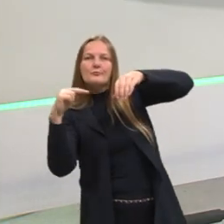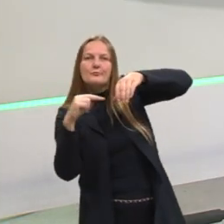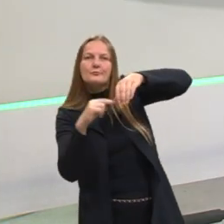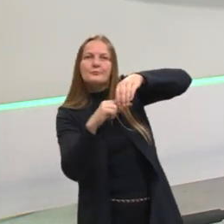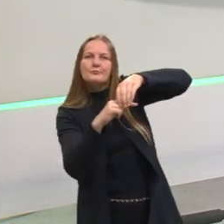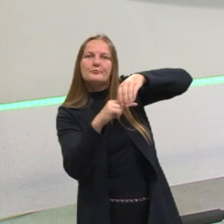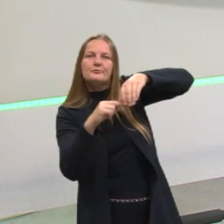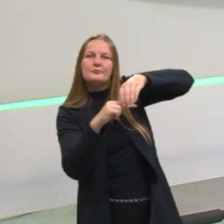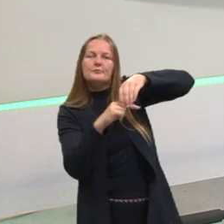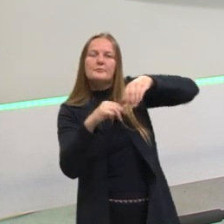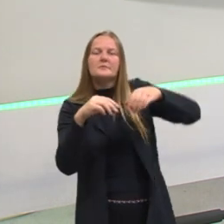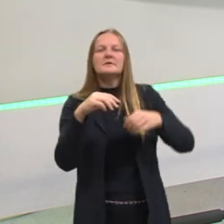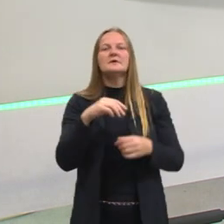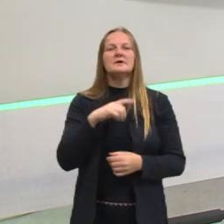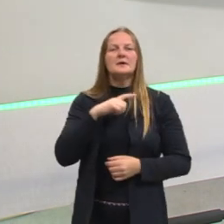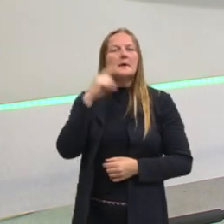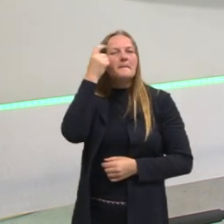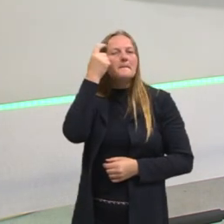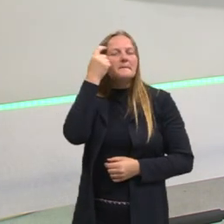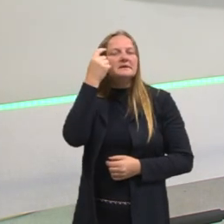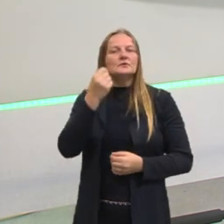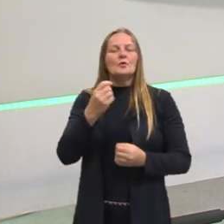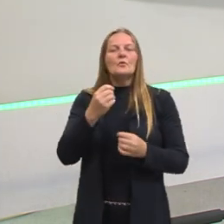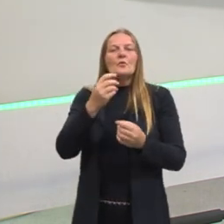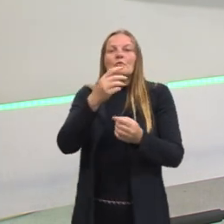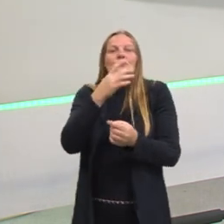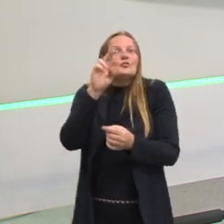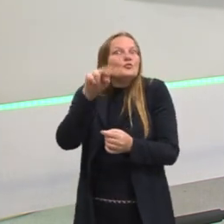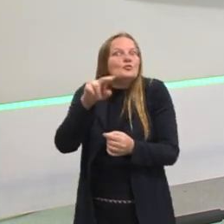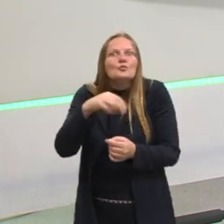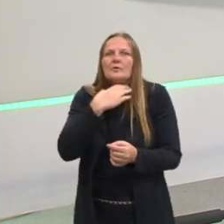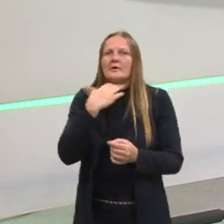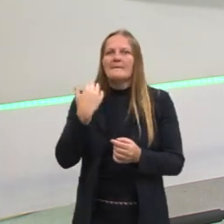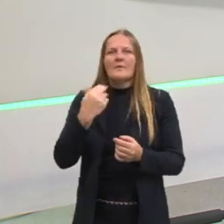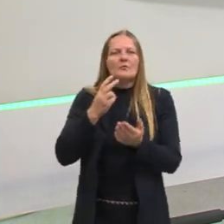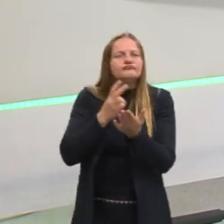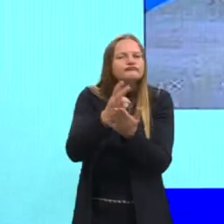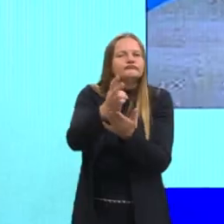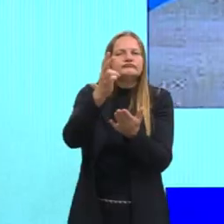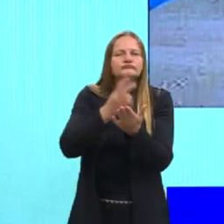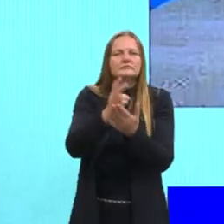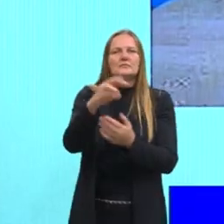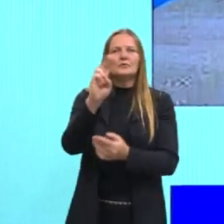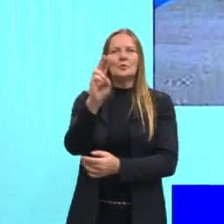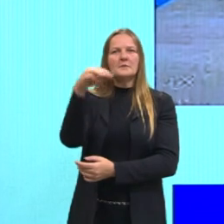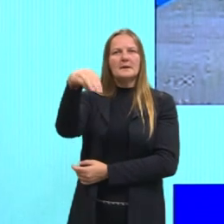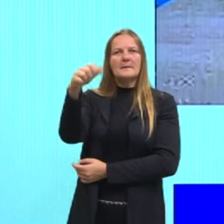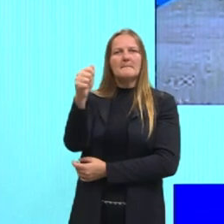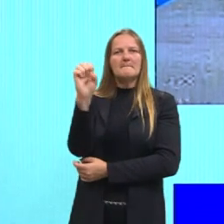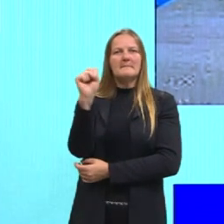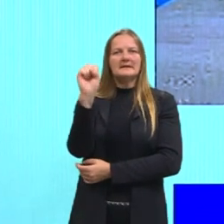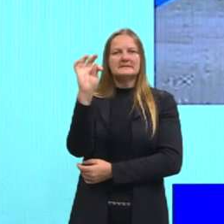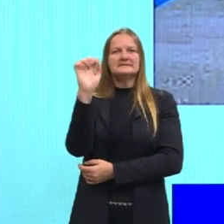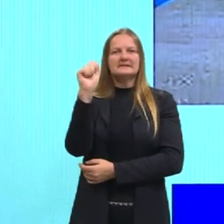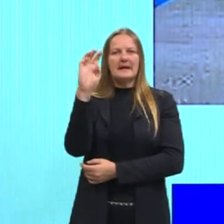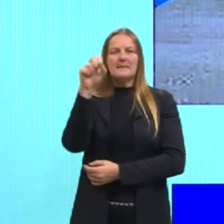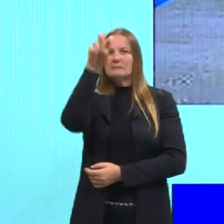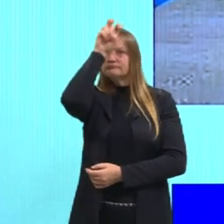construídas pensando na imortalidade Então as mastabas é um túmulo